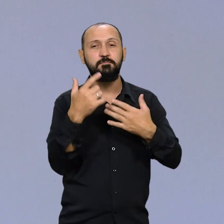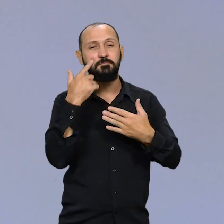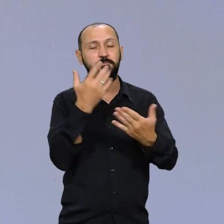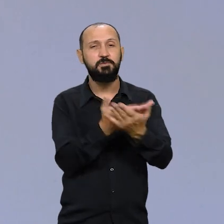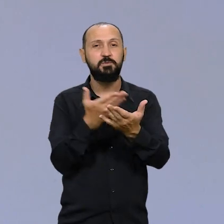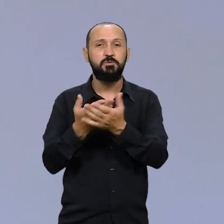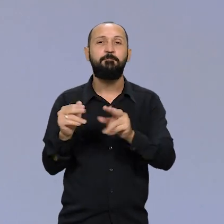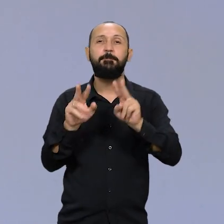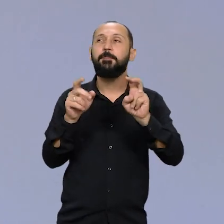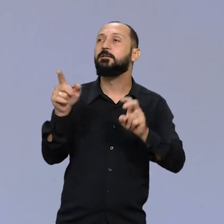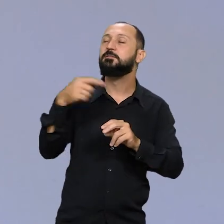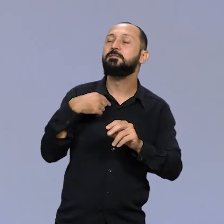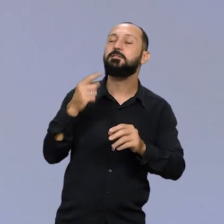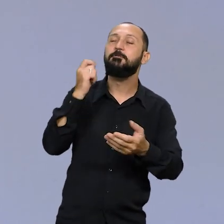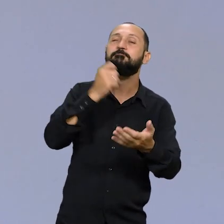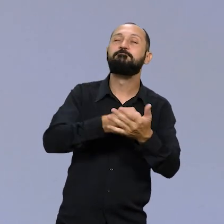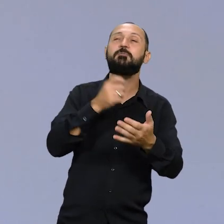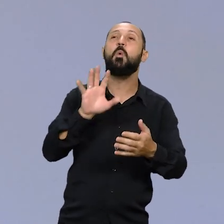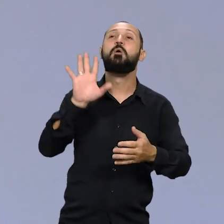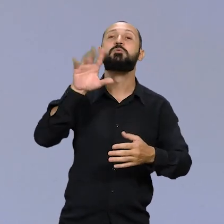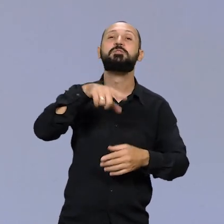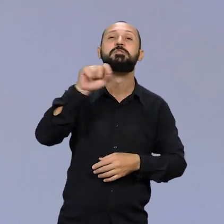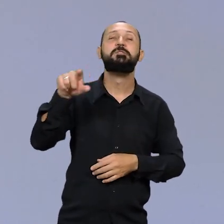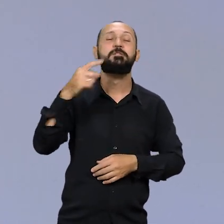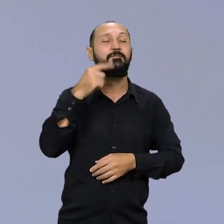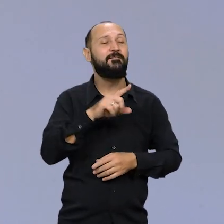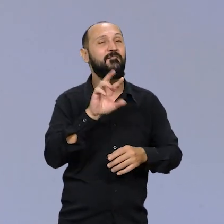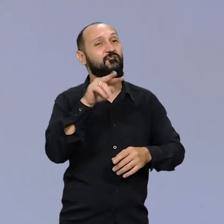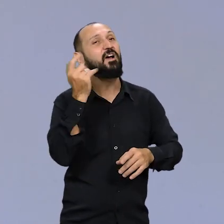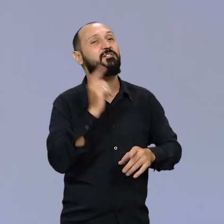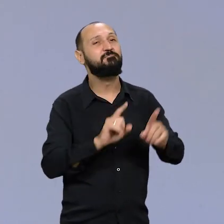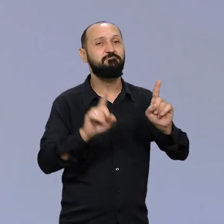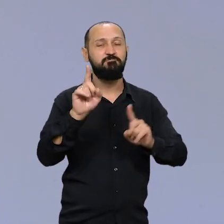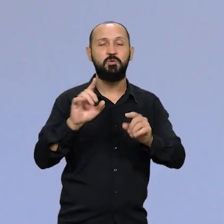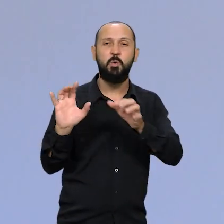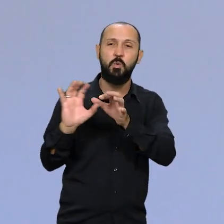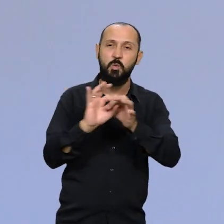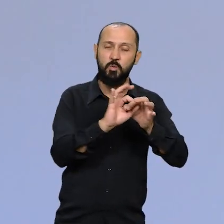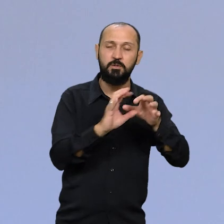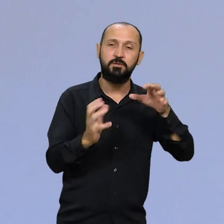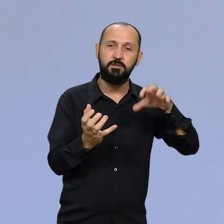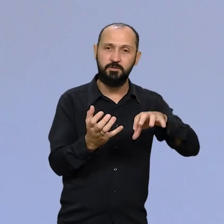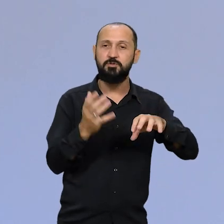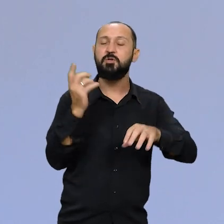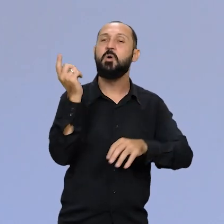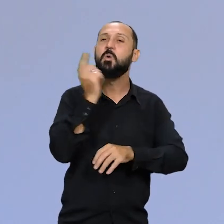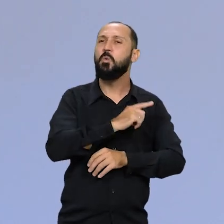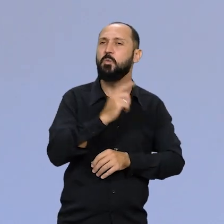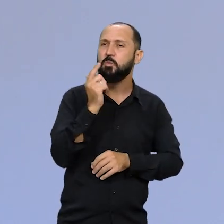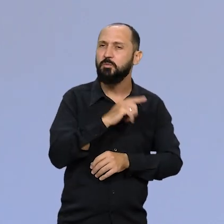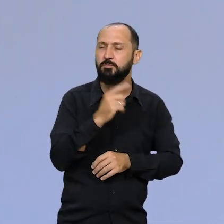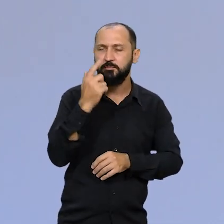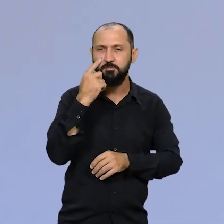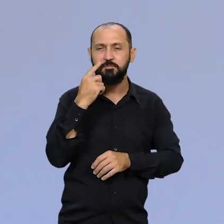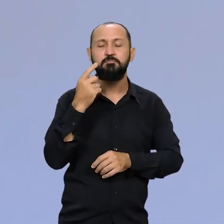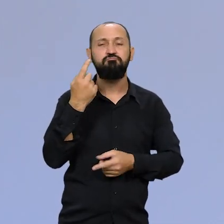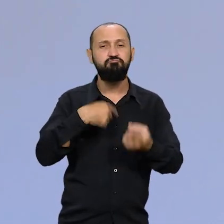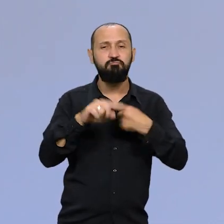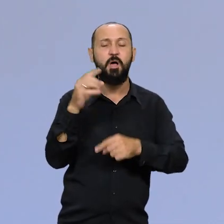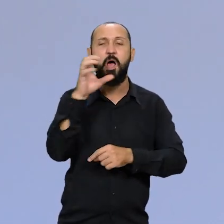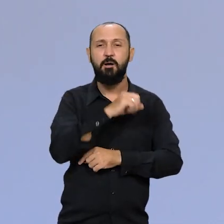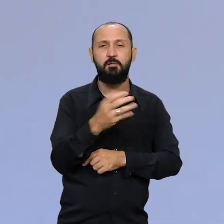pelas comunidades. Tudo isso está no projeto de lei 490, foi aprovado na Câmara dos